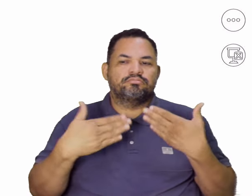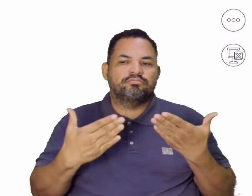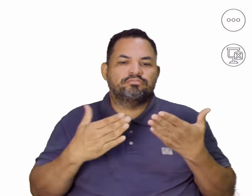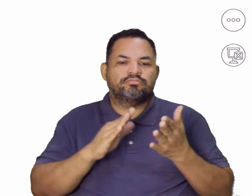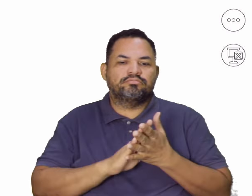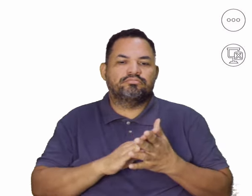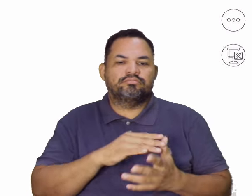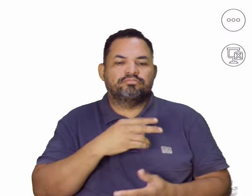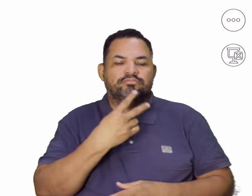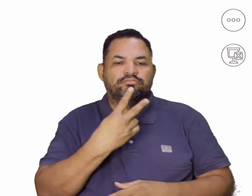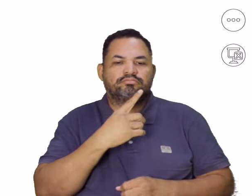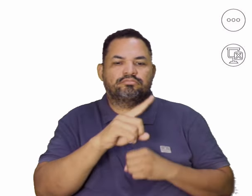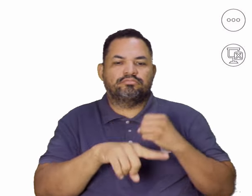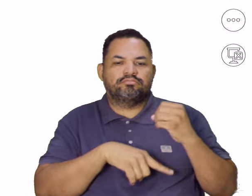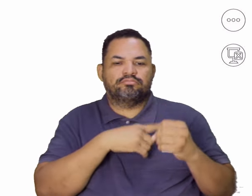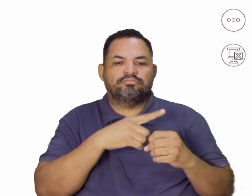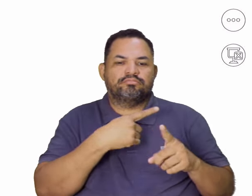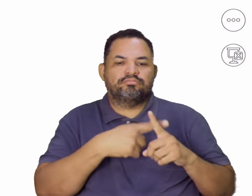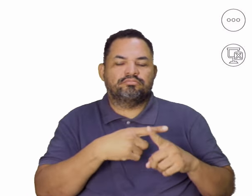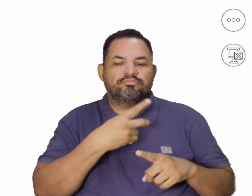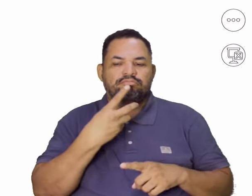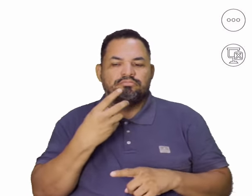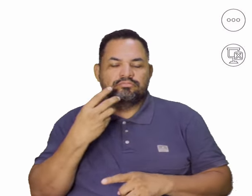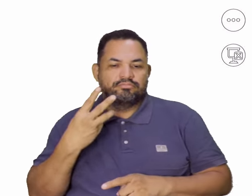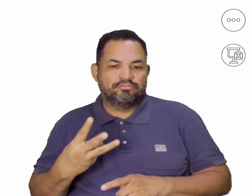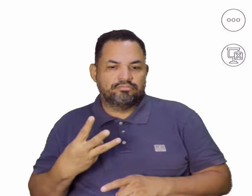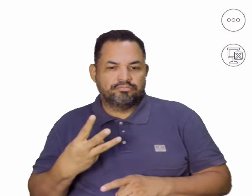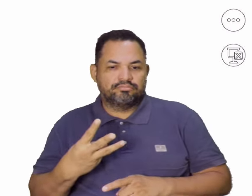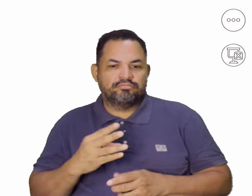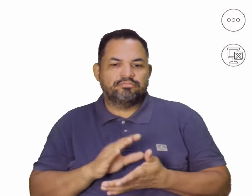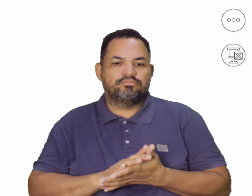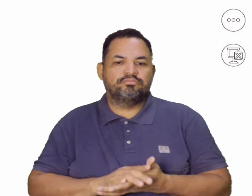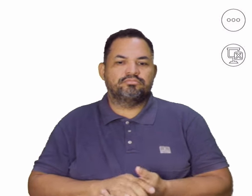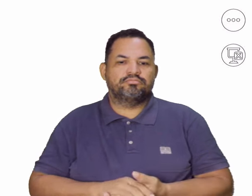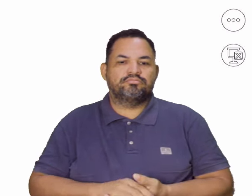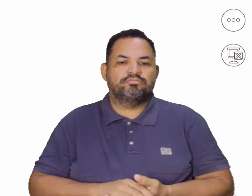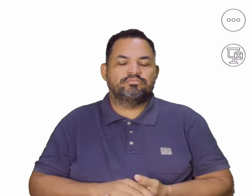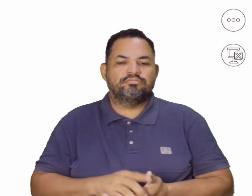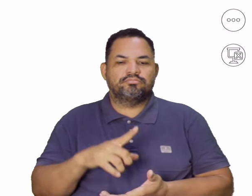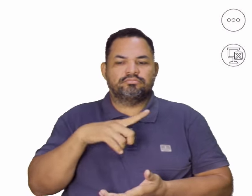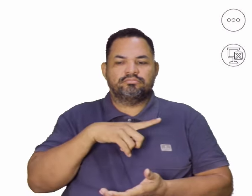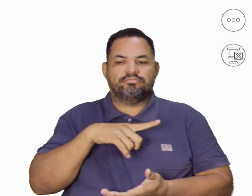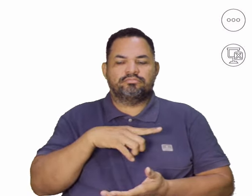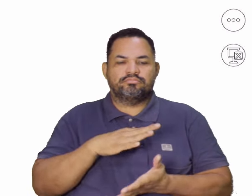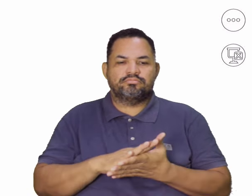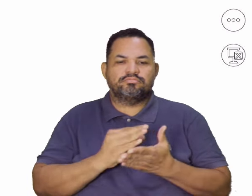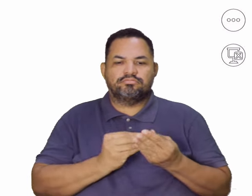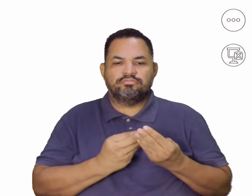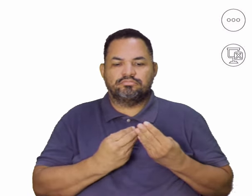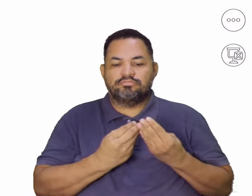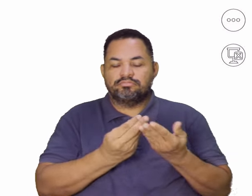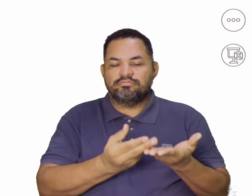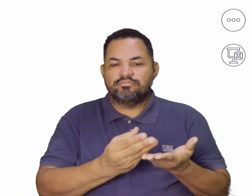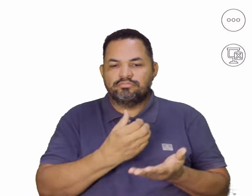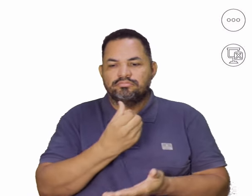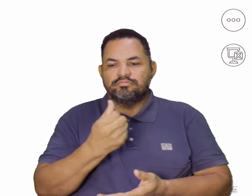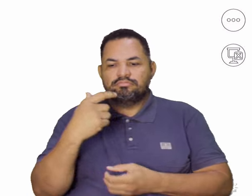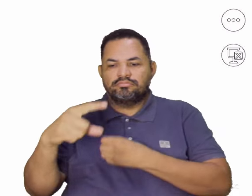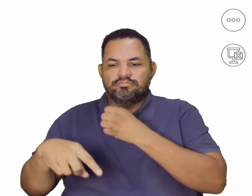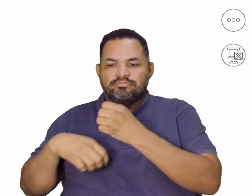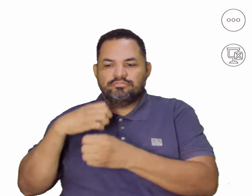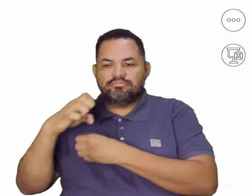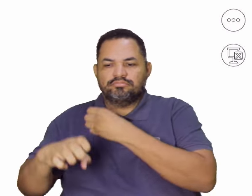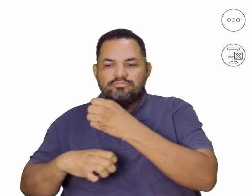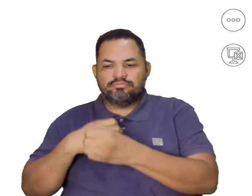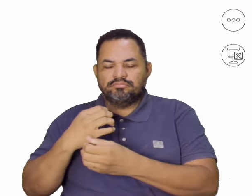pegamos dois átomos de alumínio vezes 3 quer dizer significa dizer que foram doados seis elétrons